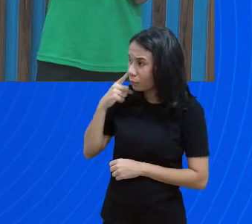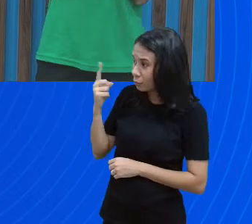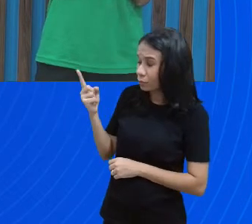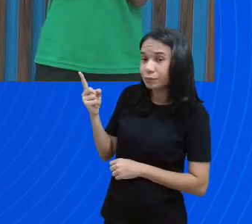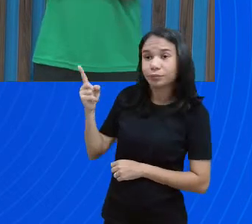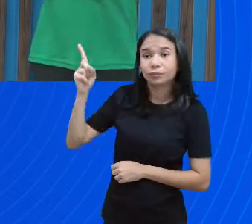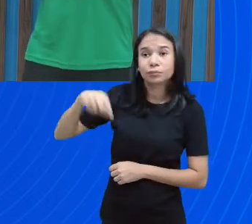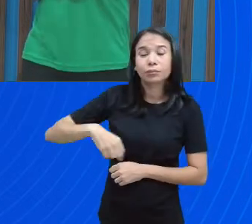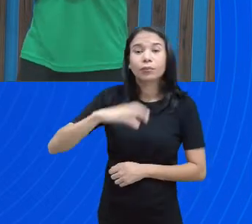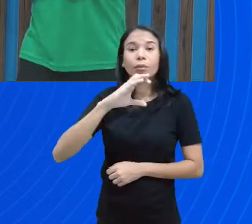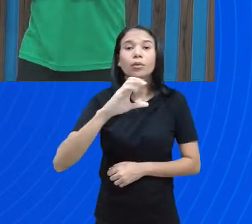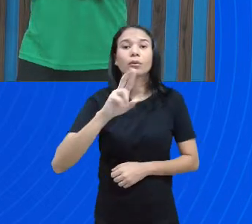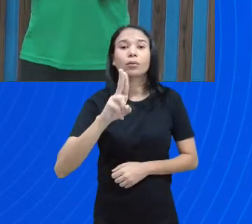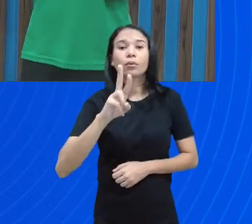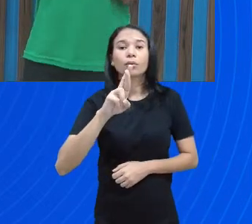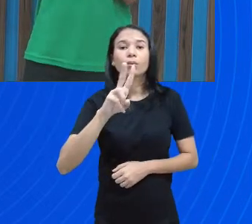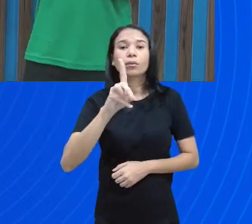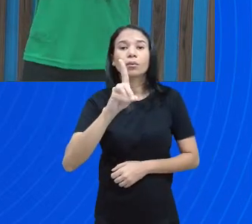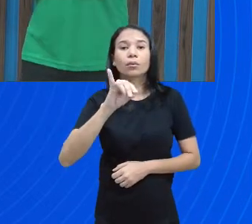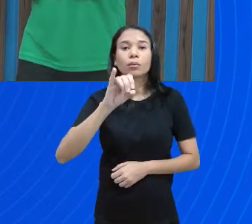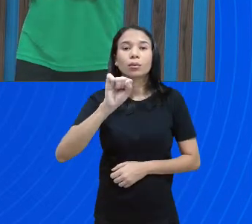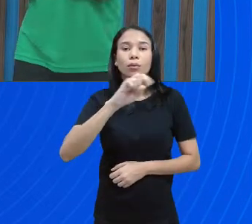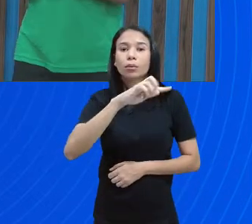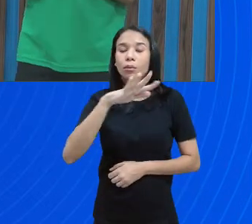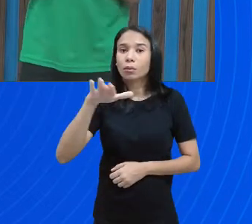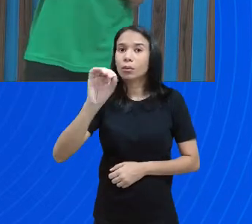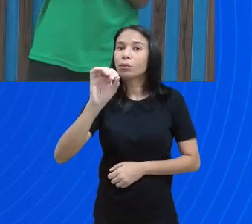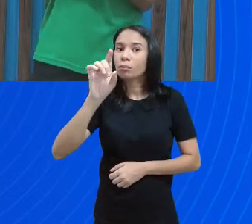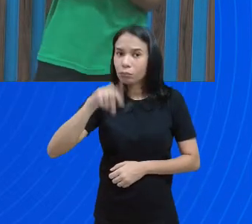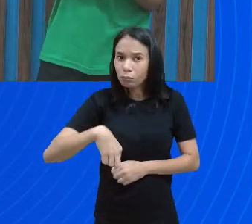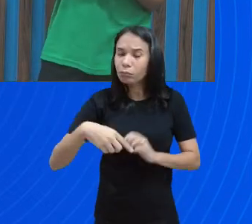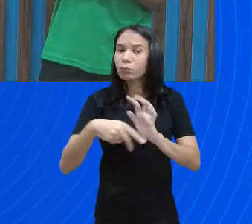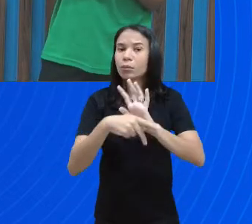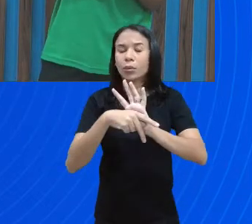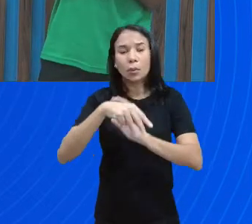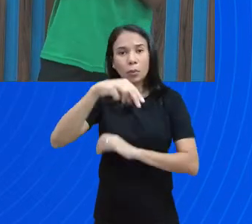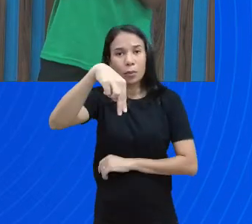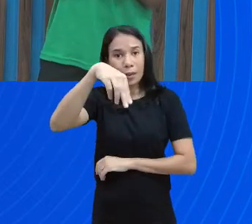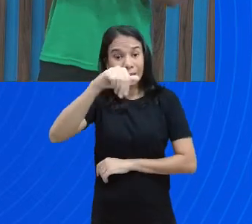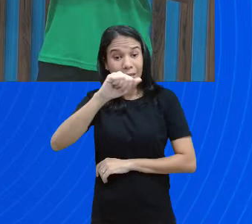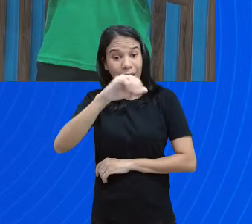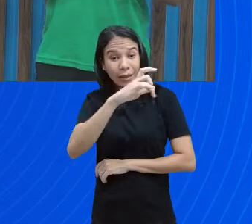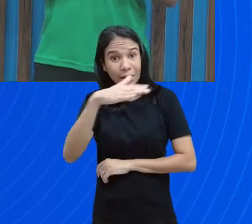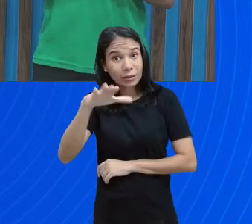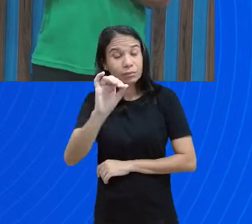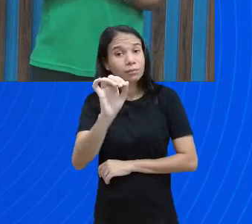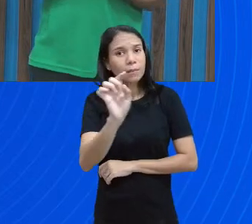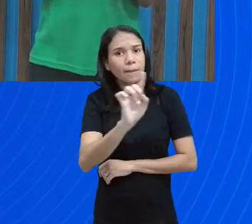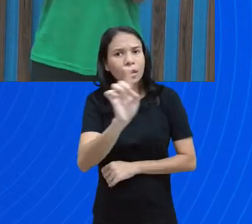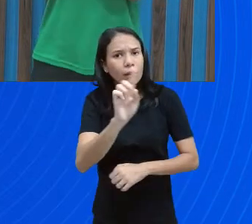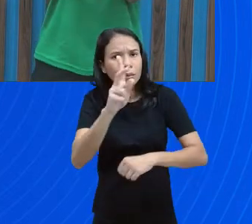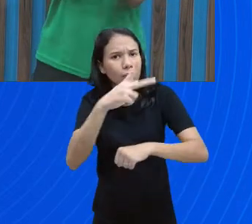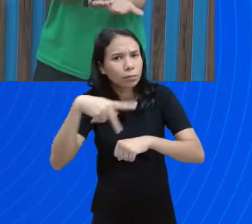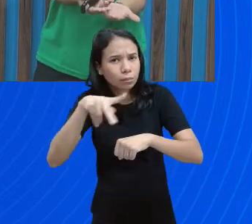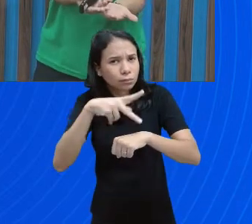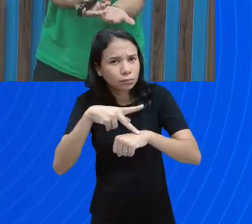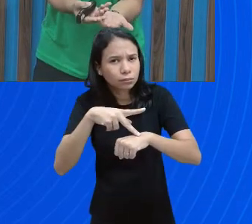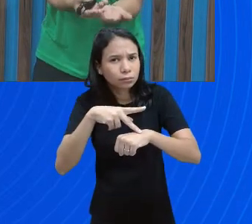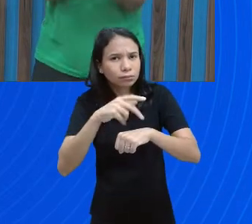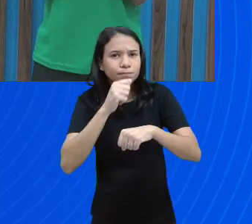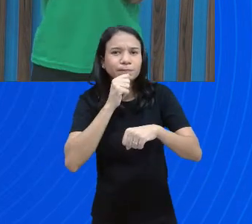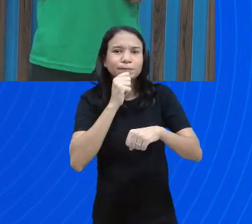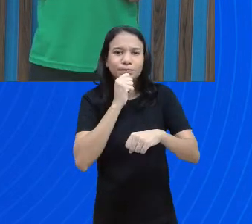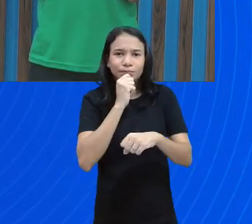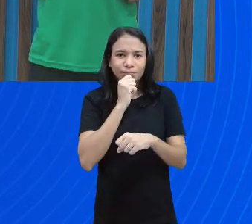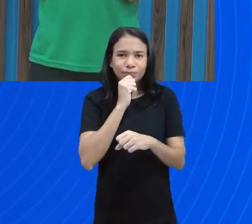chamado Kurdistão. O Kurdistão é uma nação, né? Mas ela não é um país